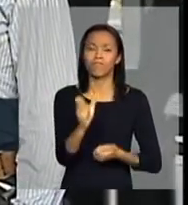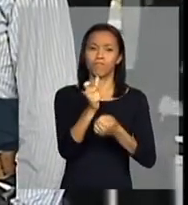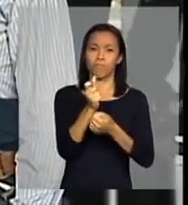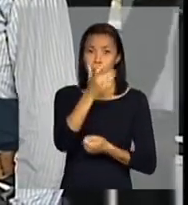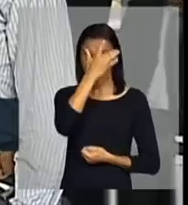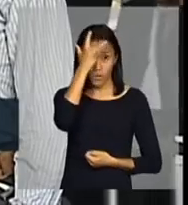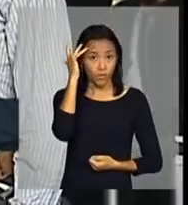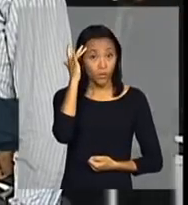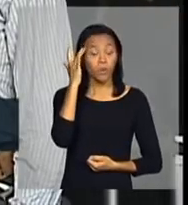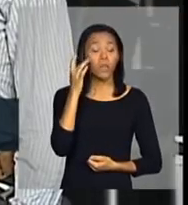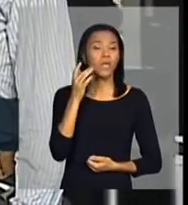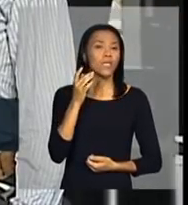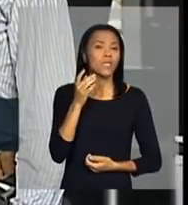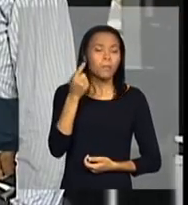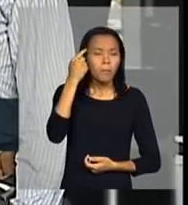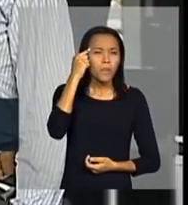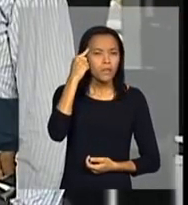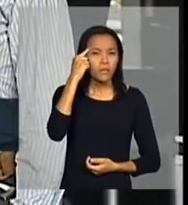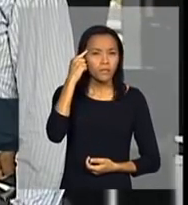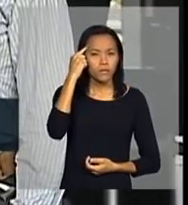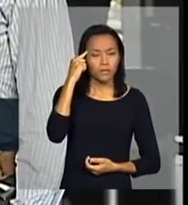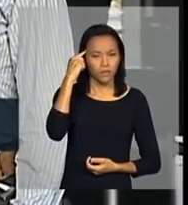que pensava